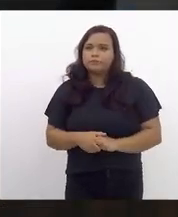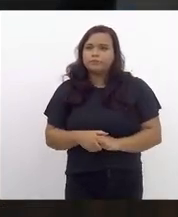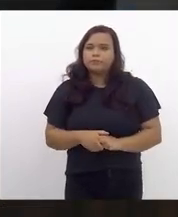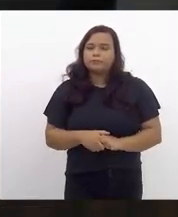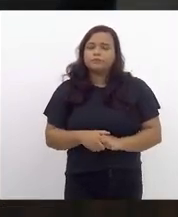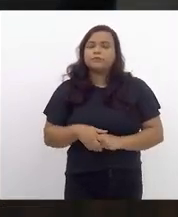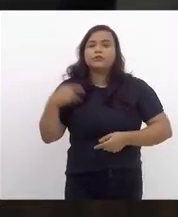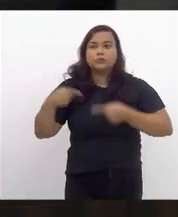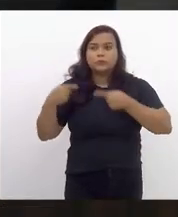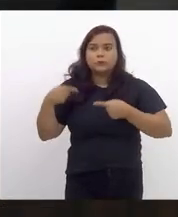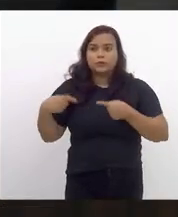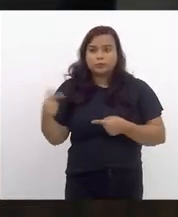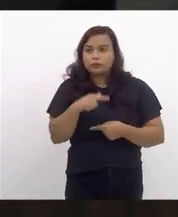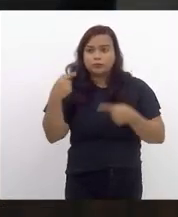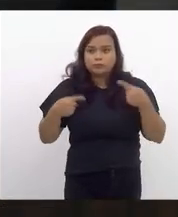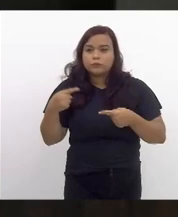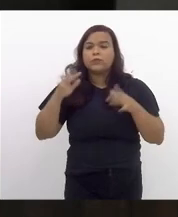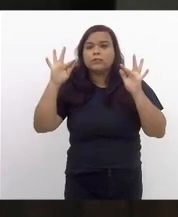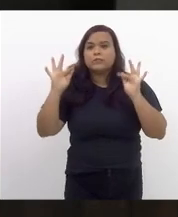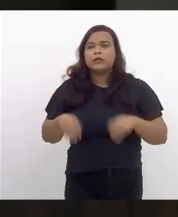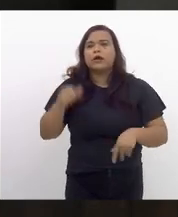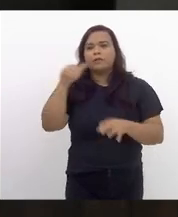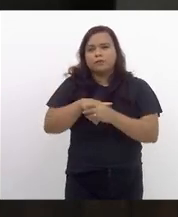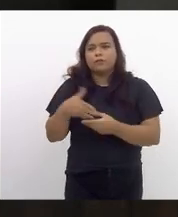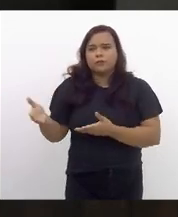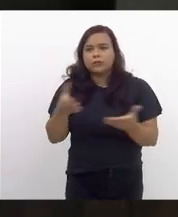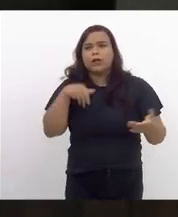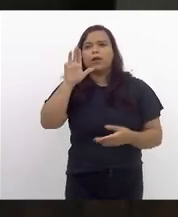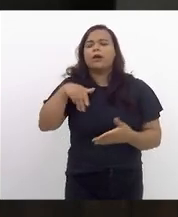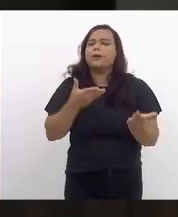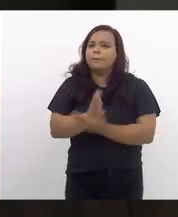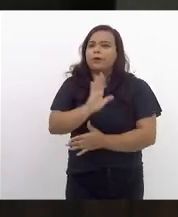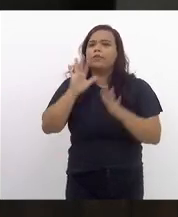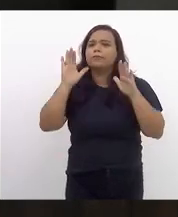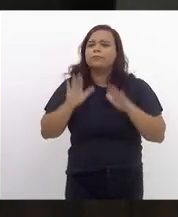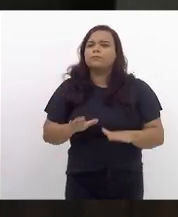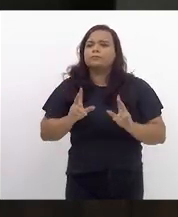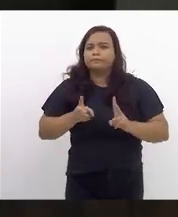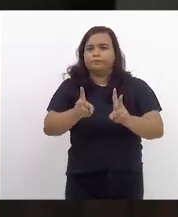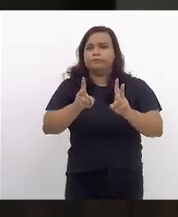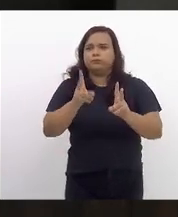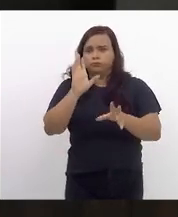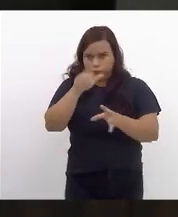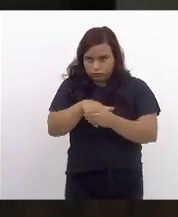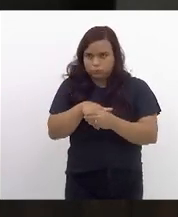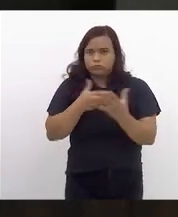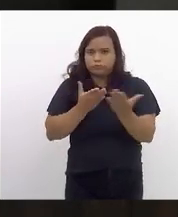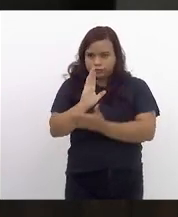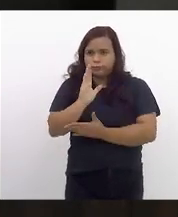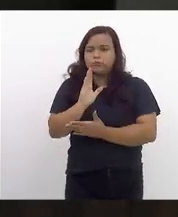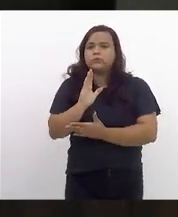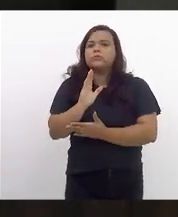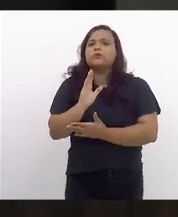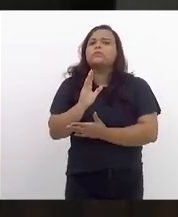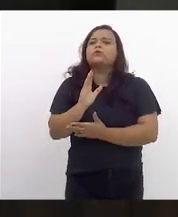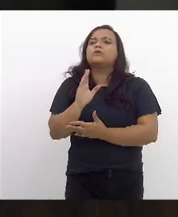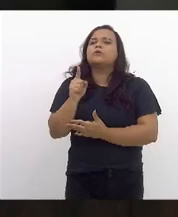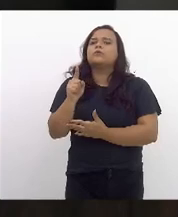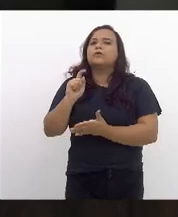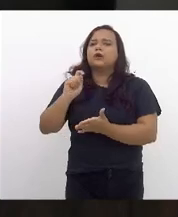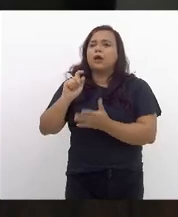Em discussão, não havendo ninguém queira discutir, encerrada a discussão, em votação, os senhores que aprovam permaneçam como estão aprovados, com a correção da CCJ, vai